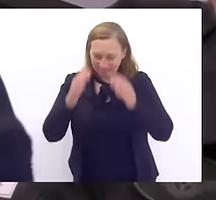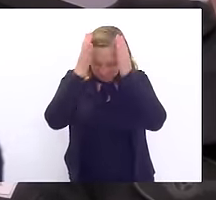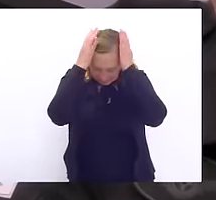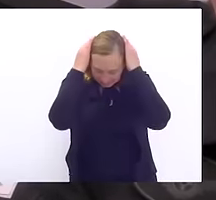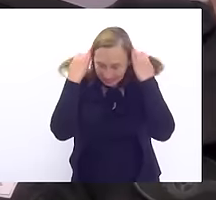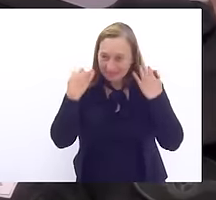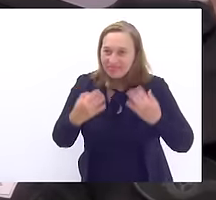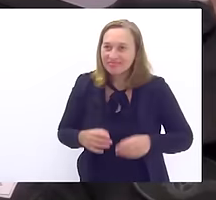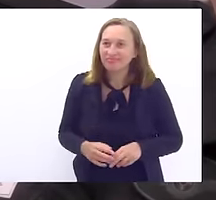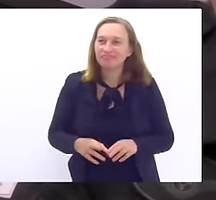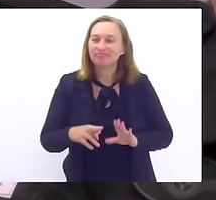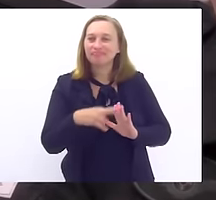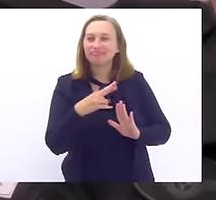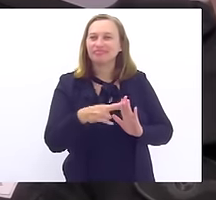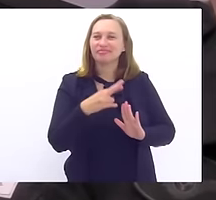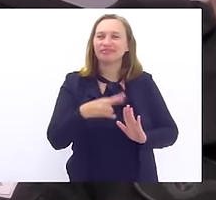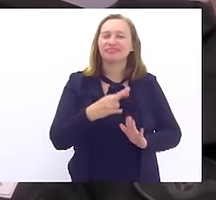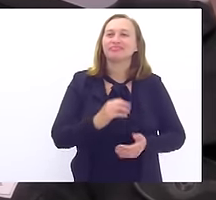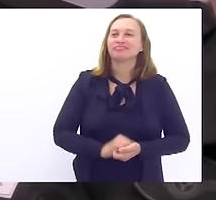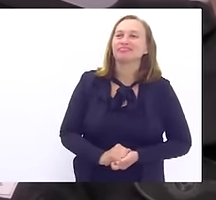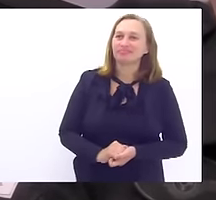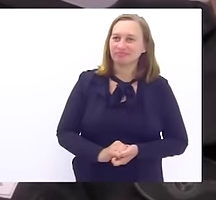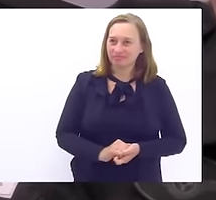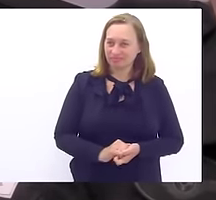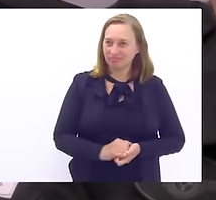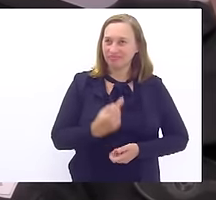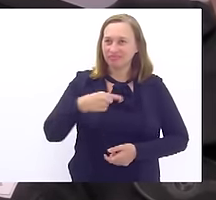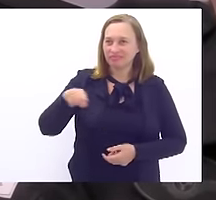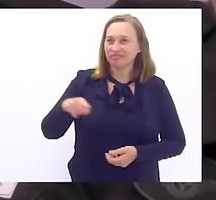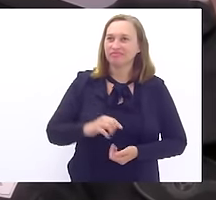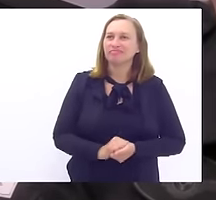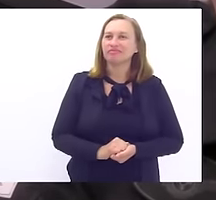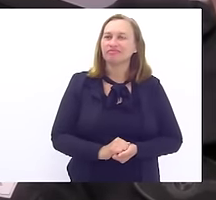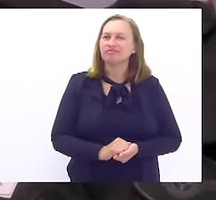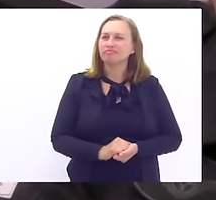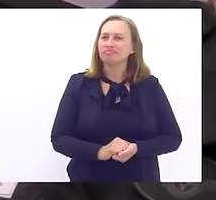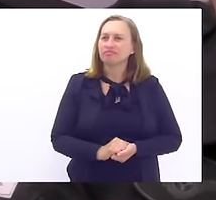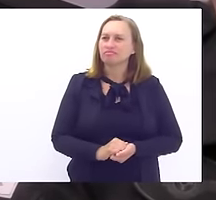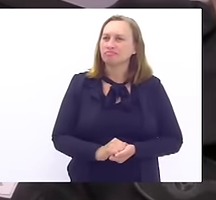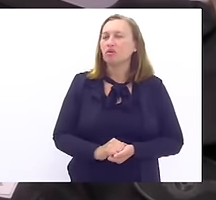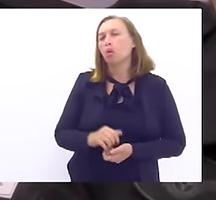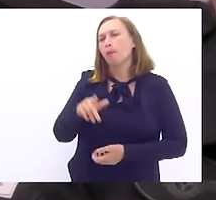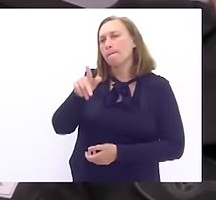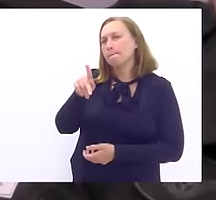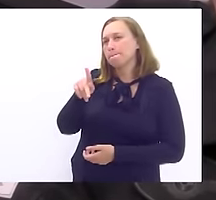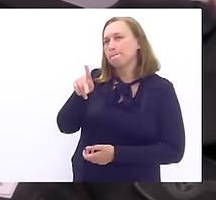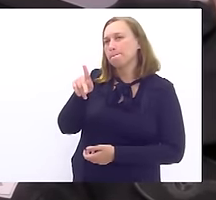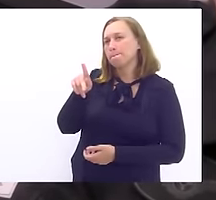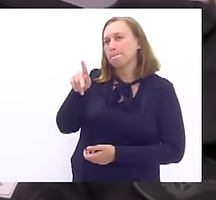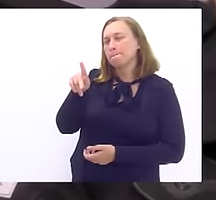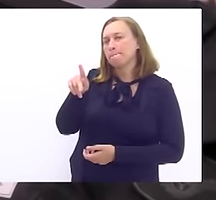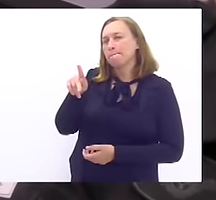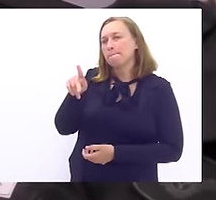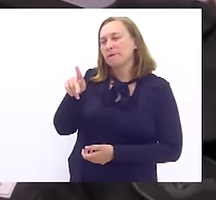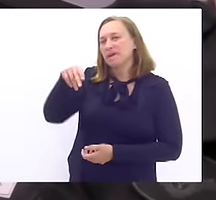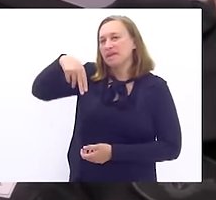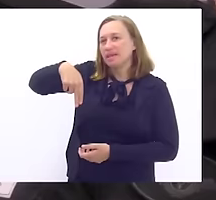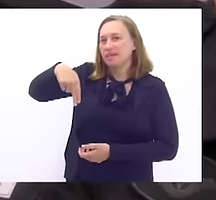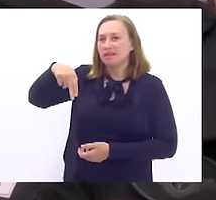é treadware indicator e ele vai olhar lá tá atingido esse pneu não é mais é